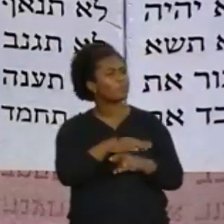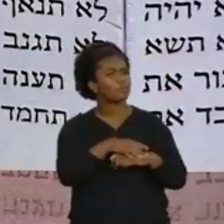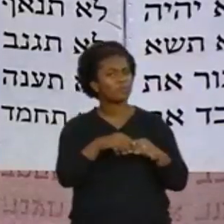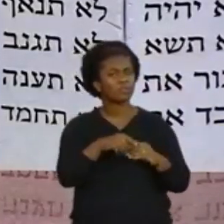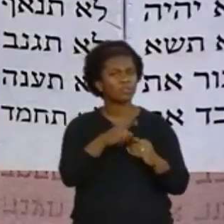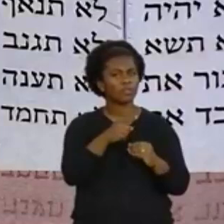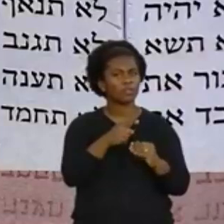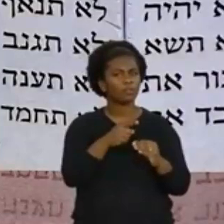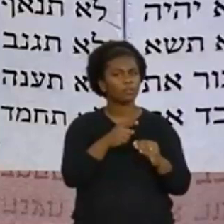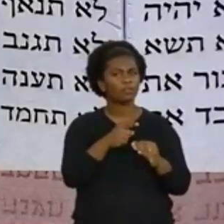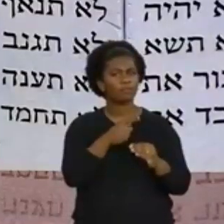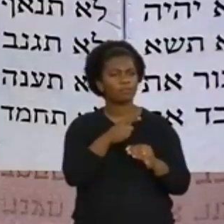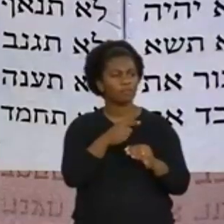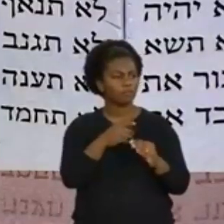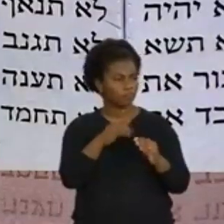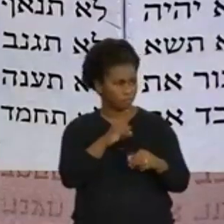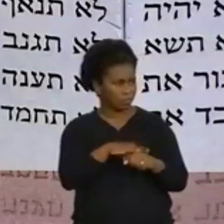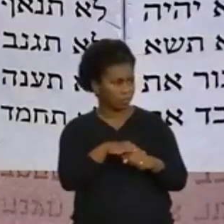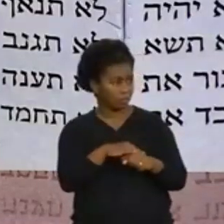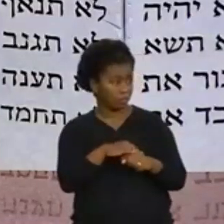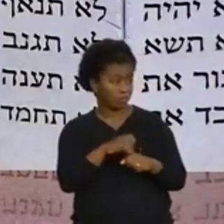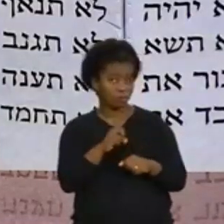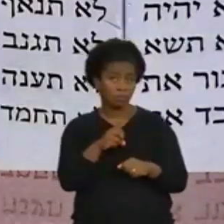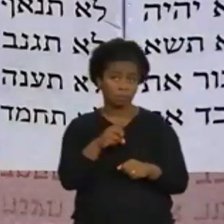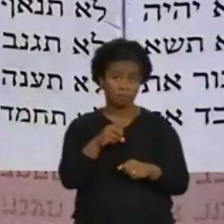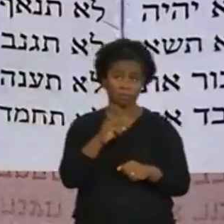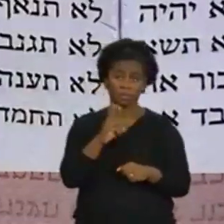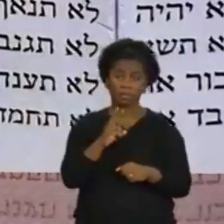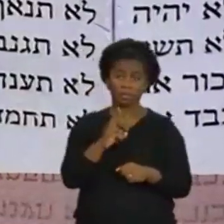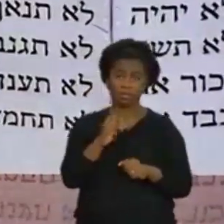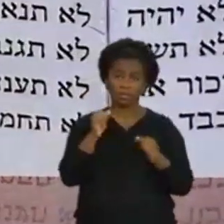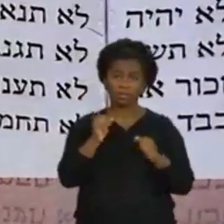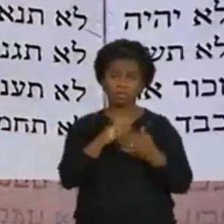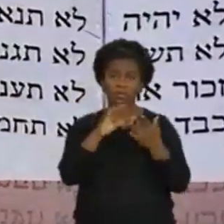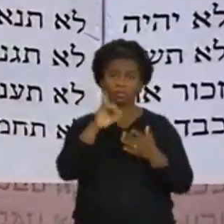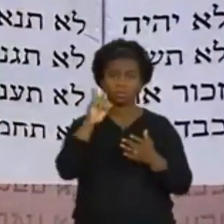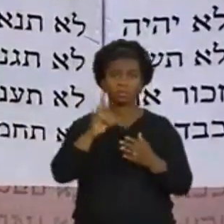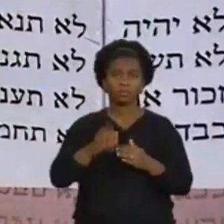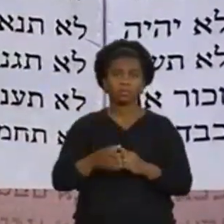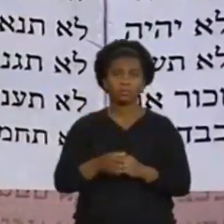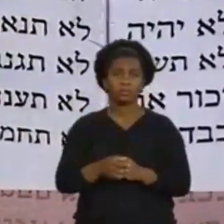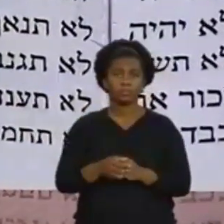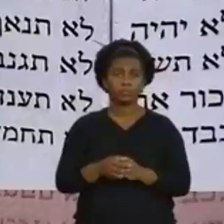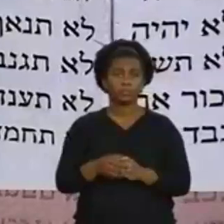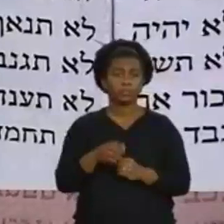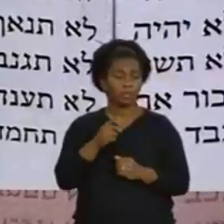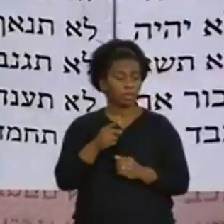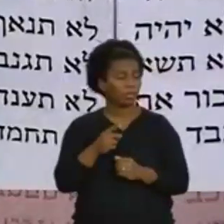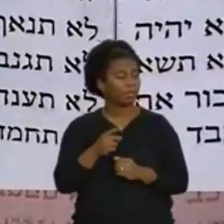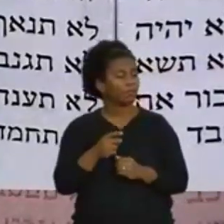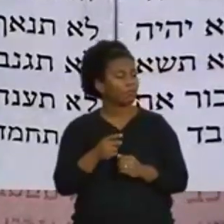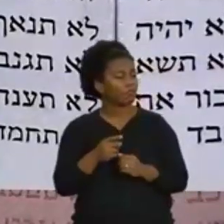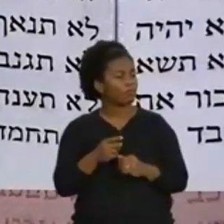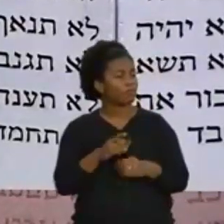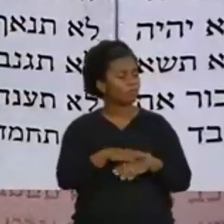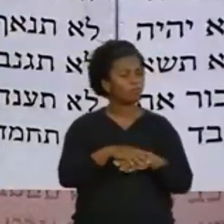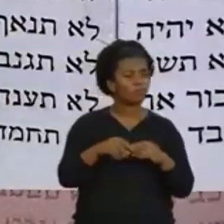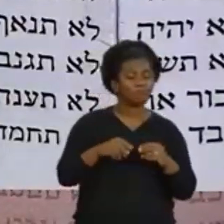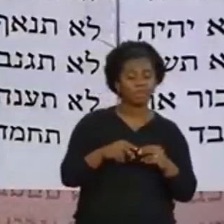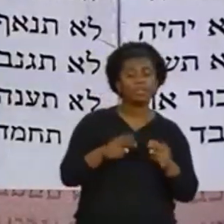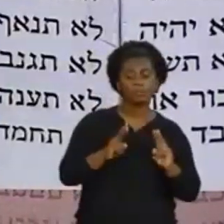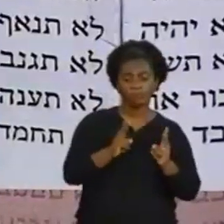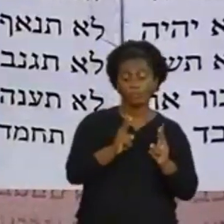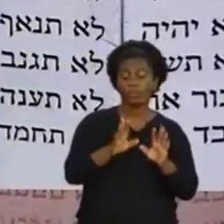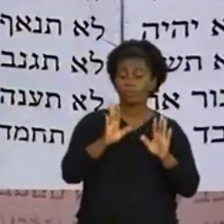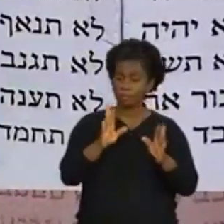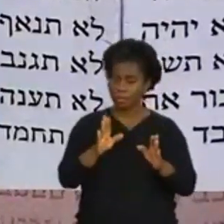banheiro? Ah, tá bom. Graças a Deus. Ela foi curada, é uma vitória, mas essa mensagem é muito